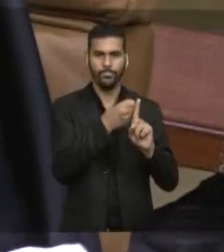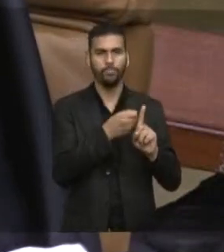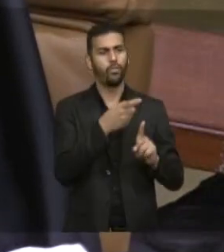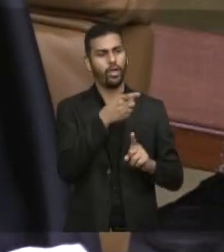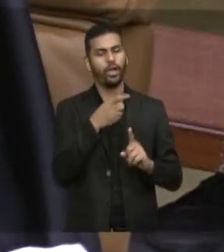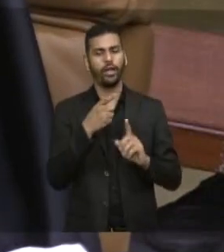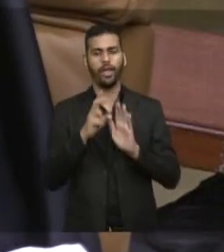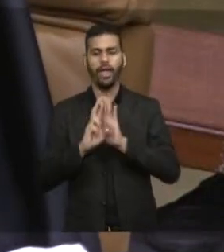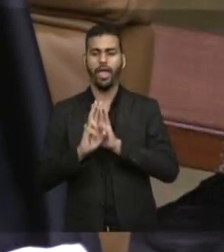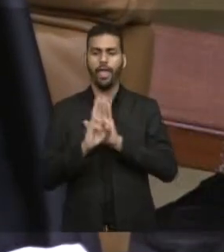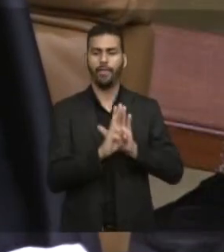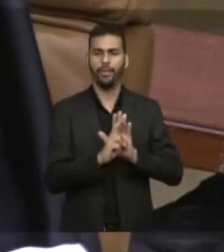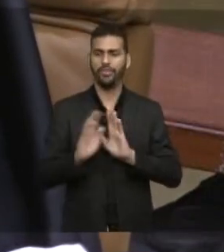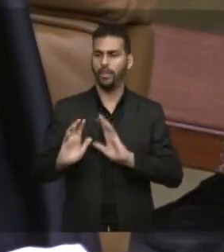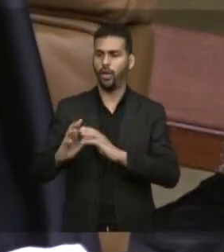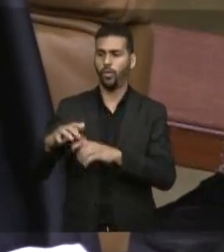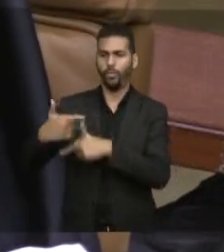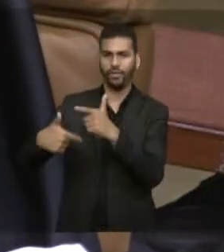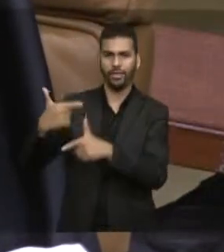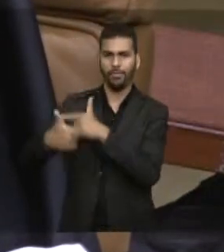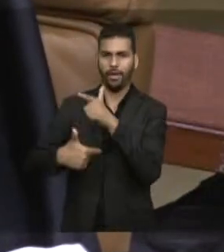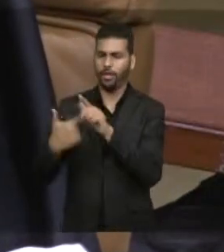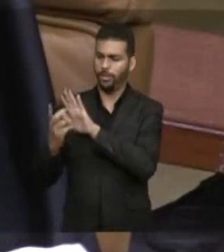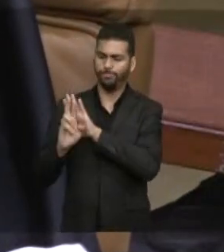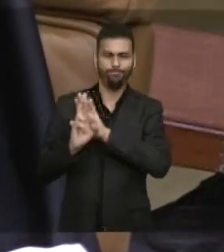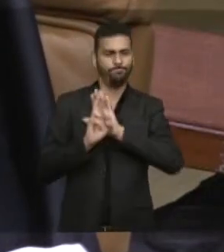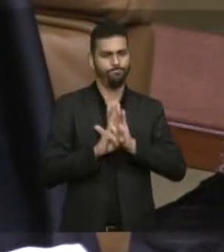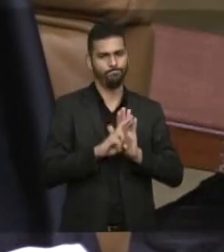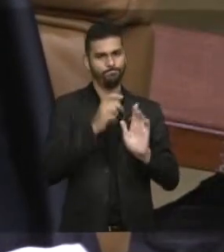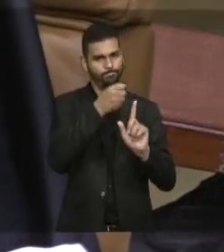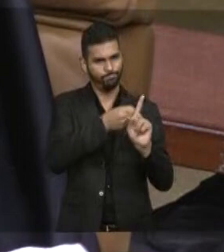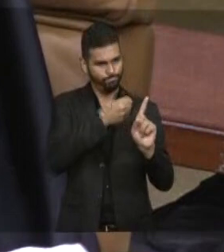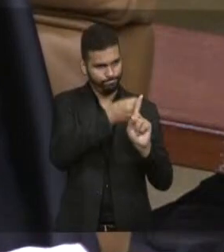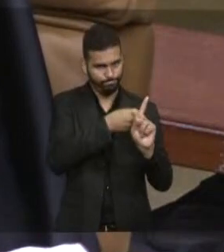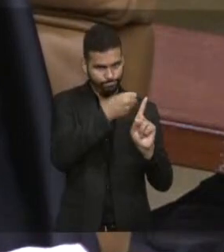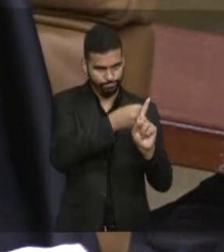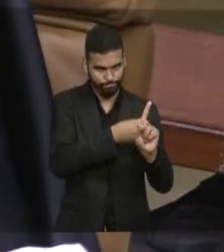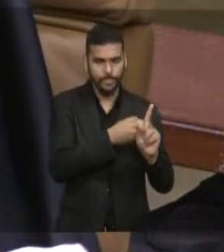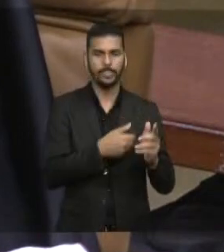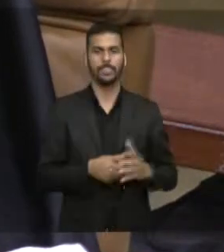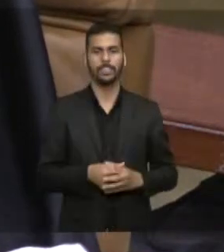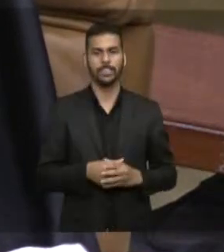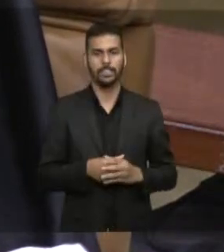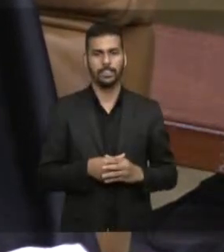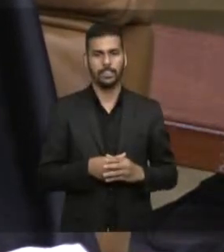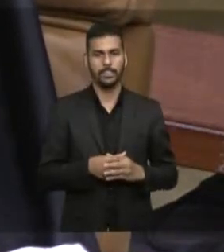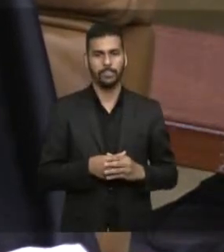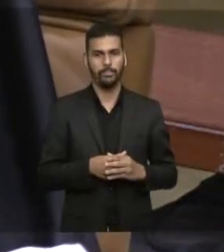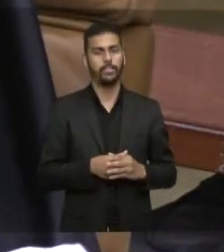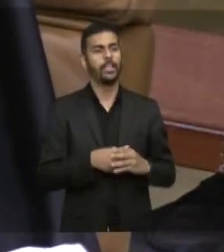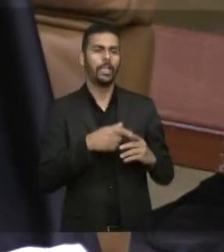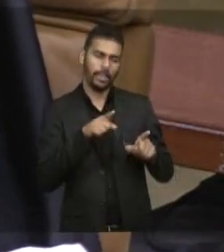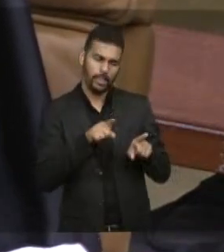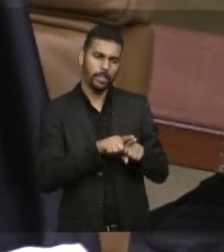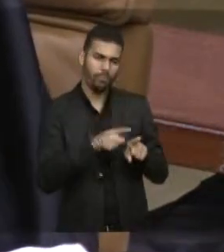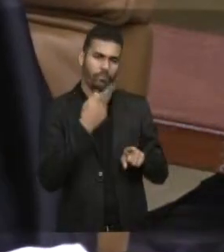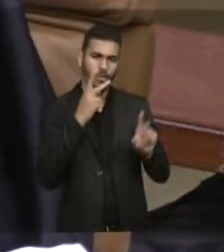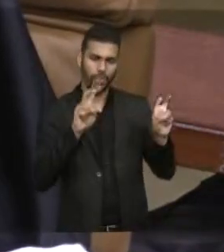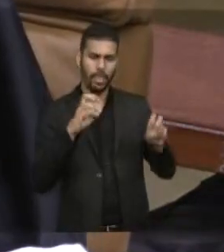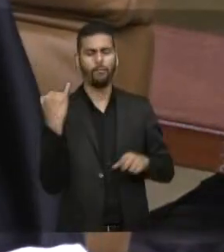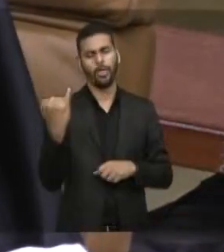de classe com representatividade nacional e estar presente a pertinência temática